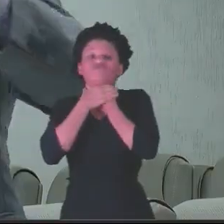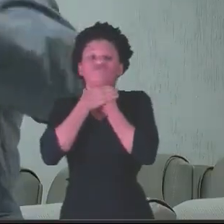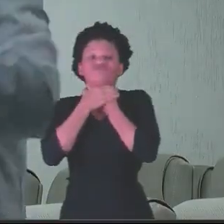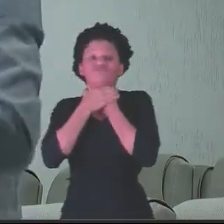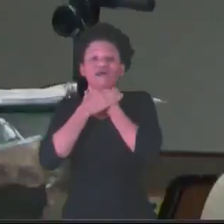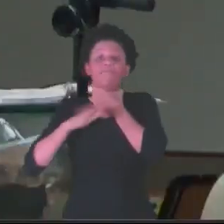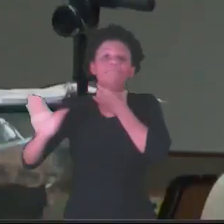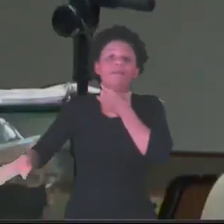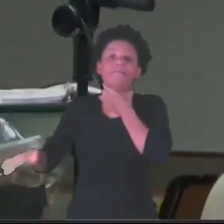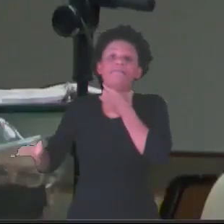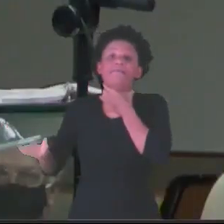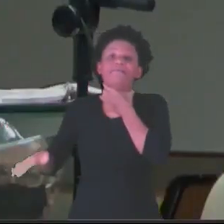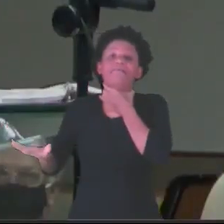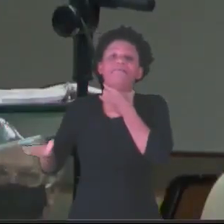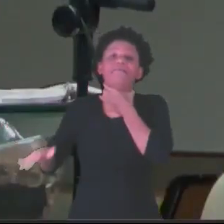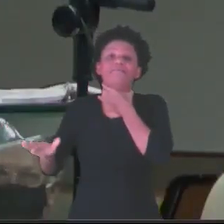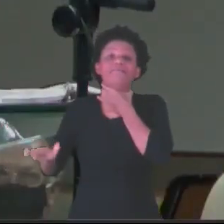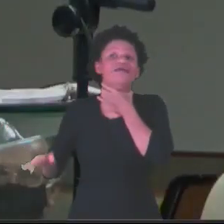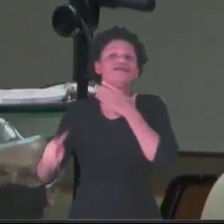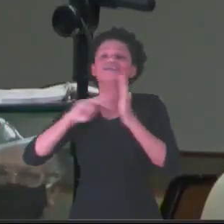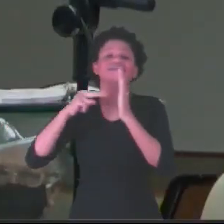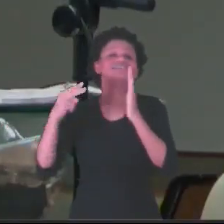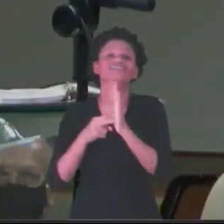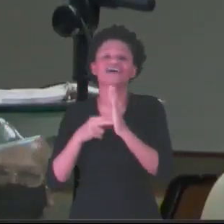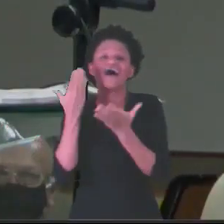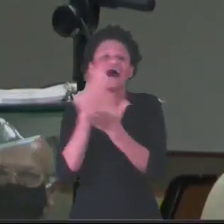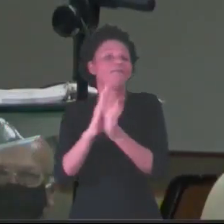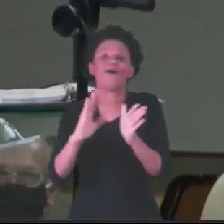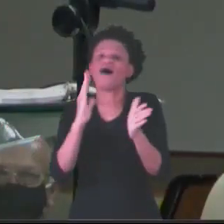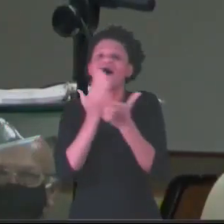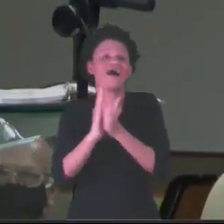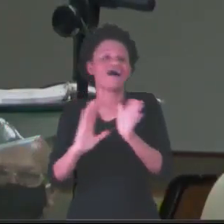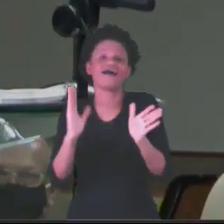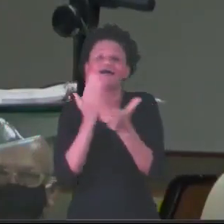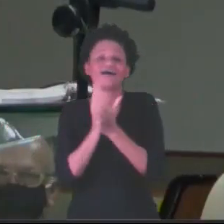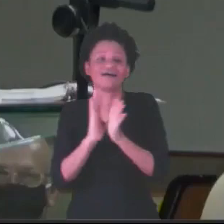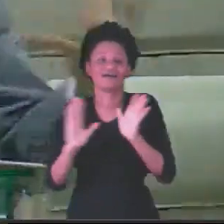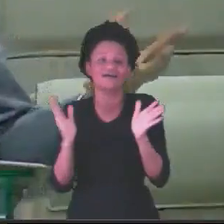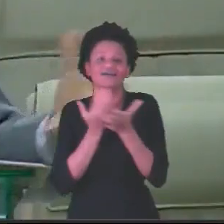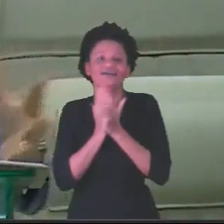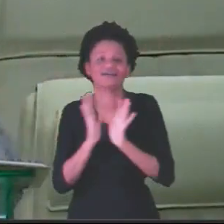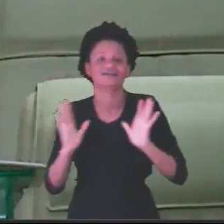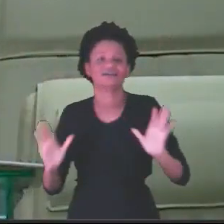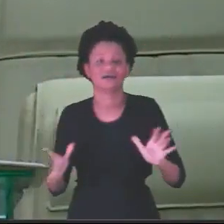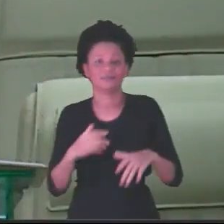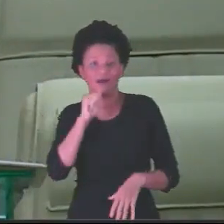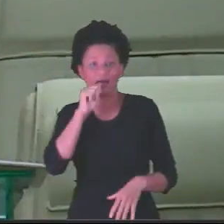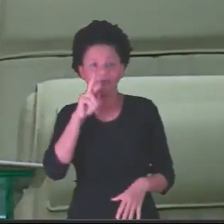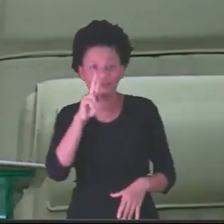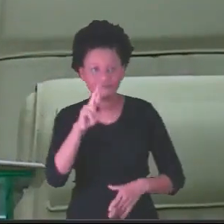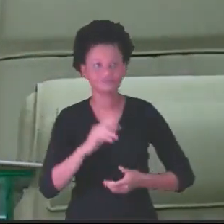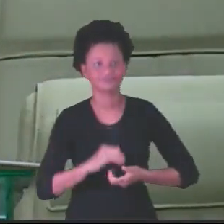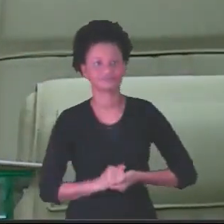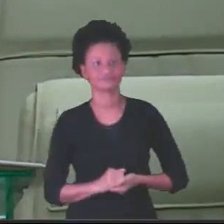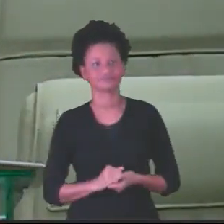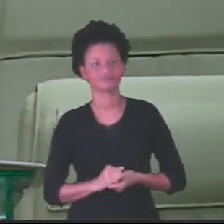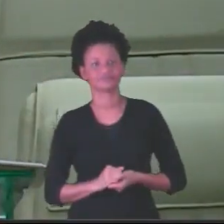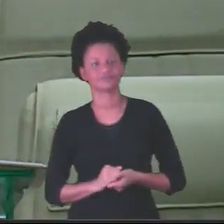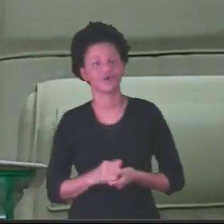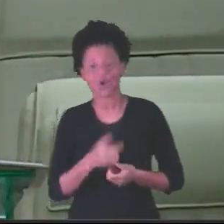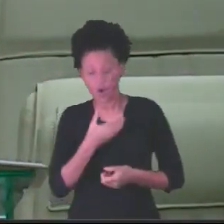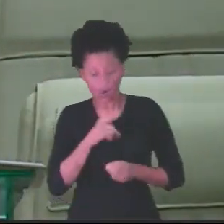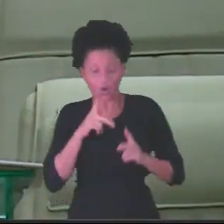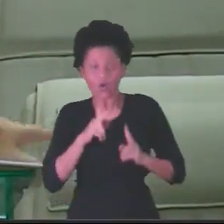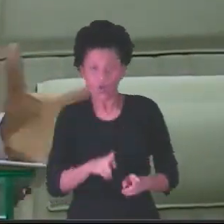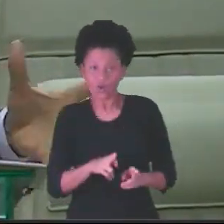batia com a mão para que soltasse a mão do pescoço porque a pessoa estava sufocada e o